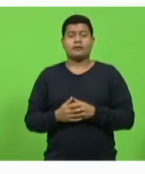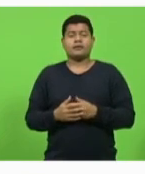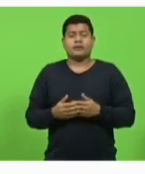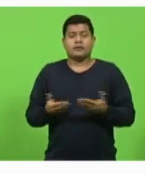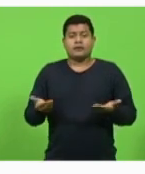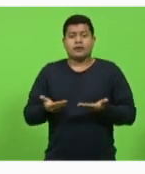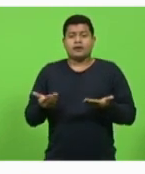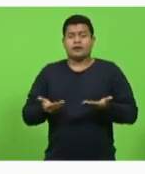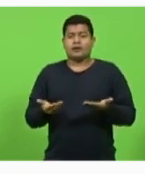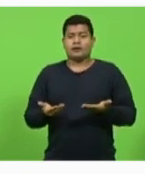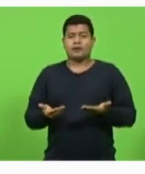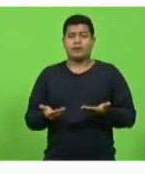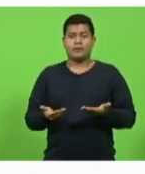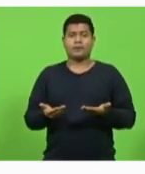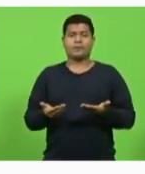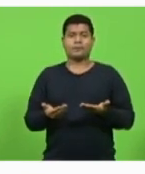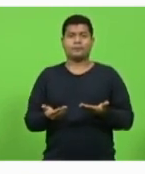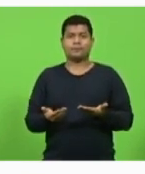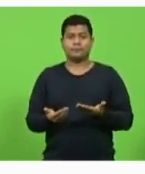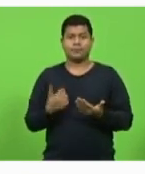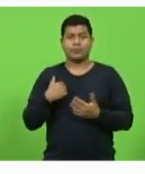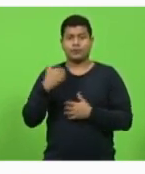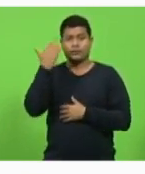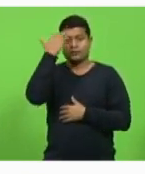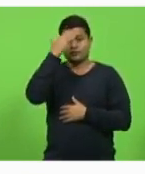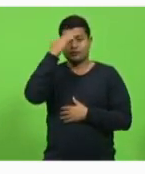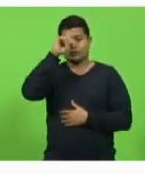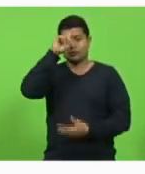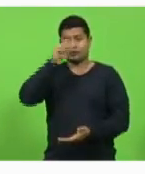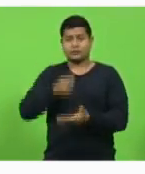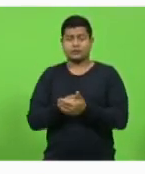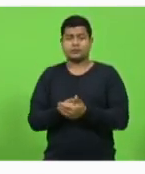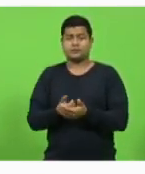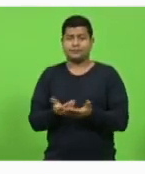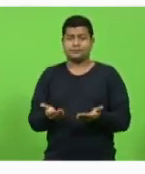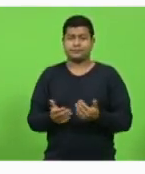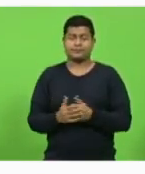para expressar o que bem compreender do direito.